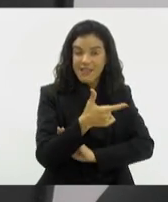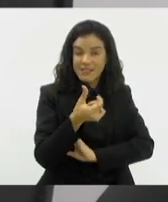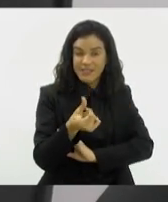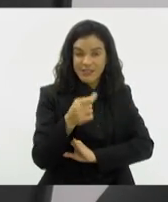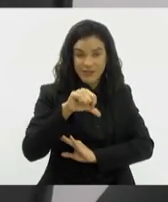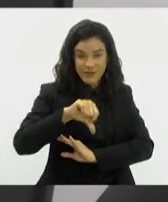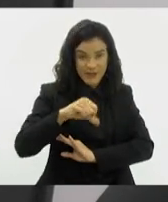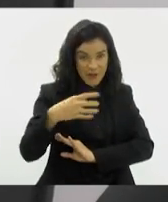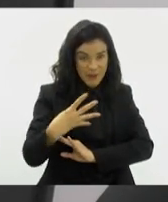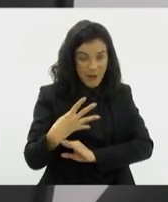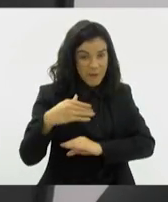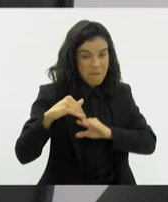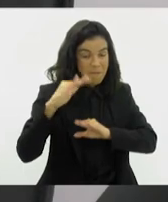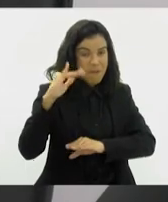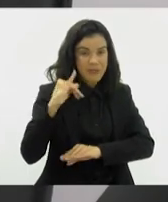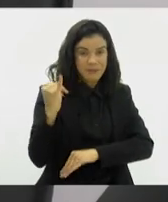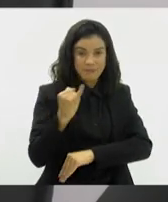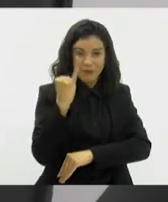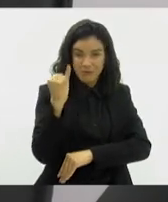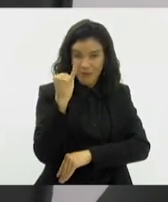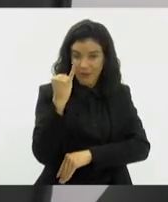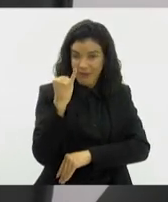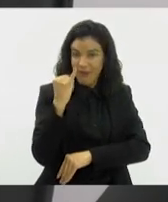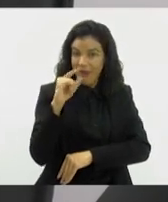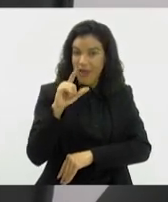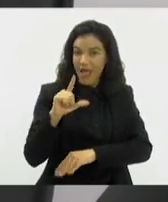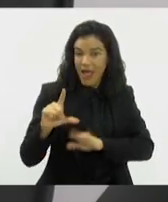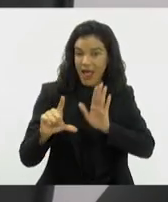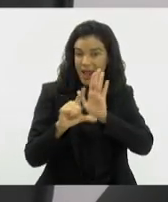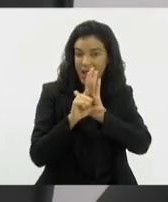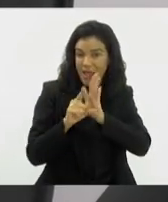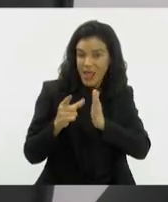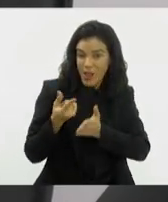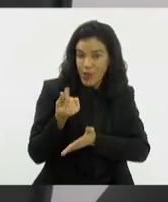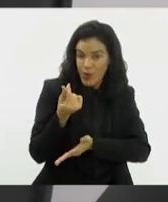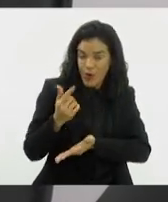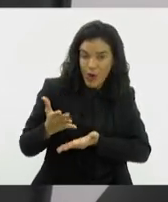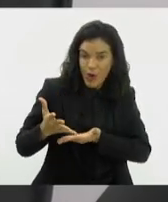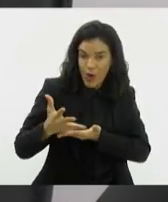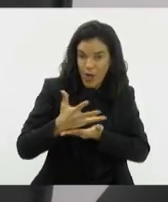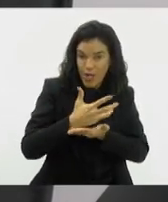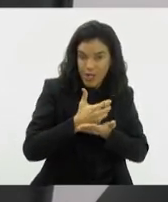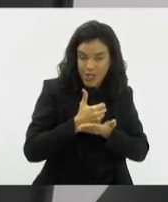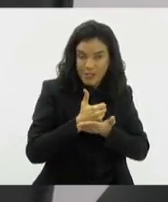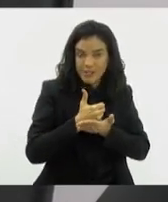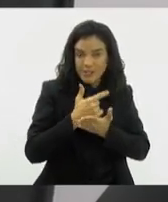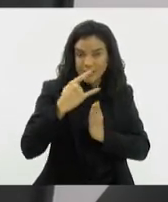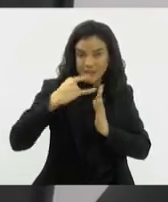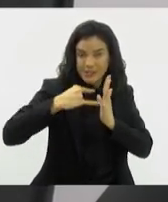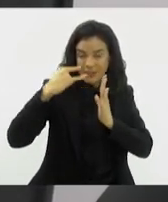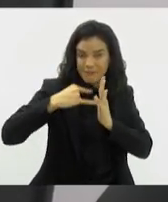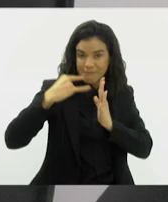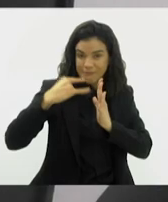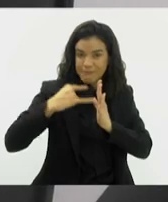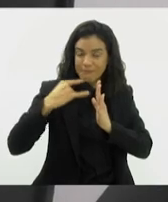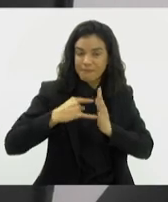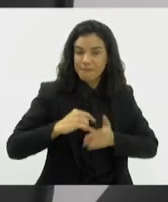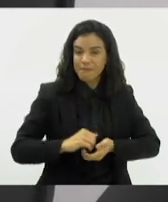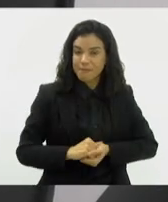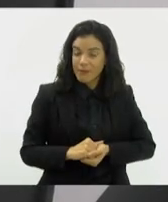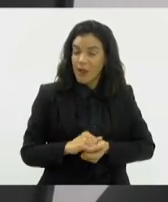2694/96, que é a lei do ICMS, é uma lei ordinária. Né? E, no meu entendimento, deveria ter sido